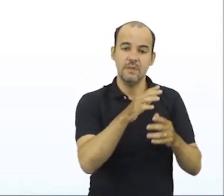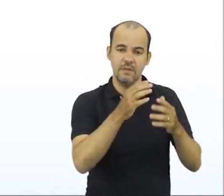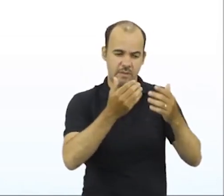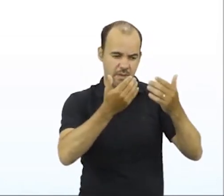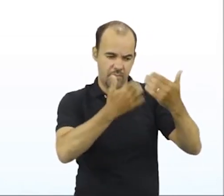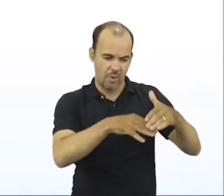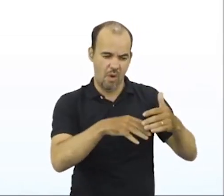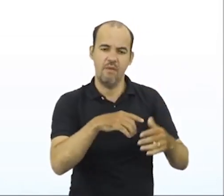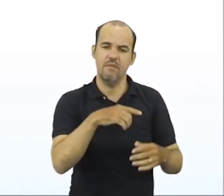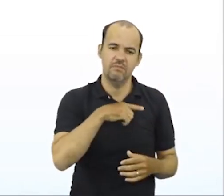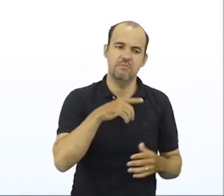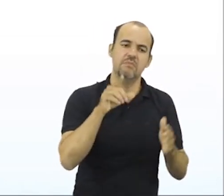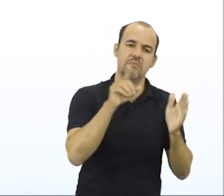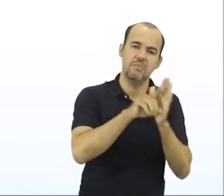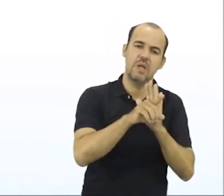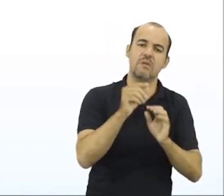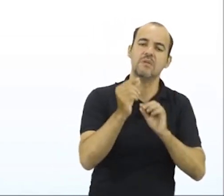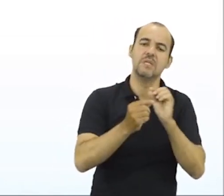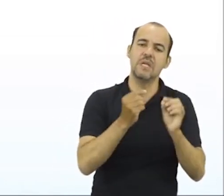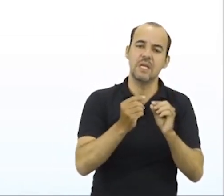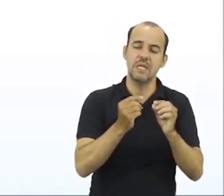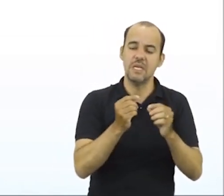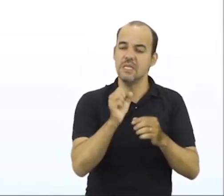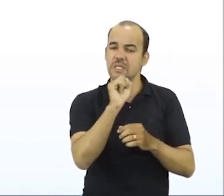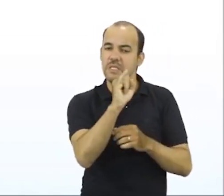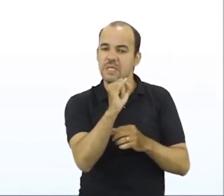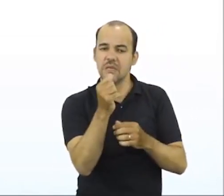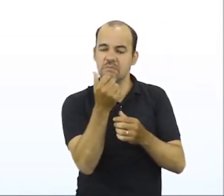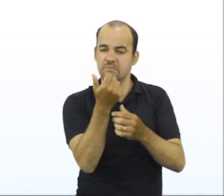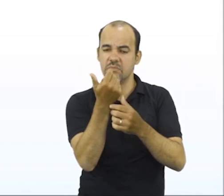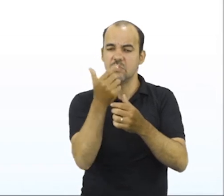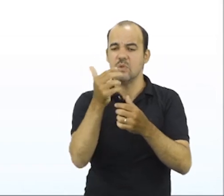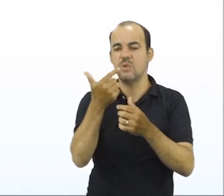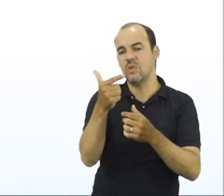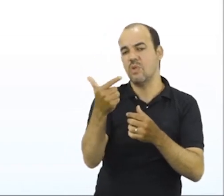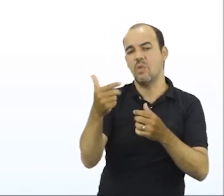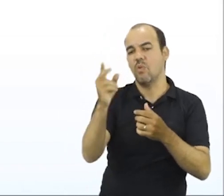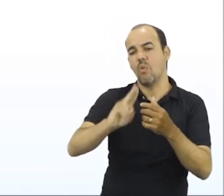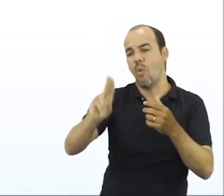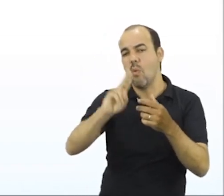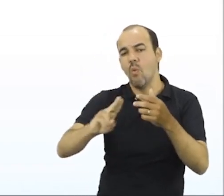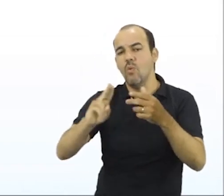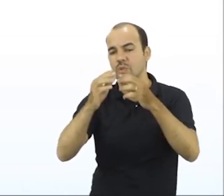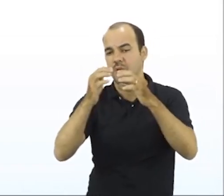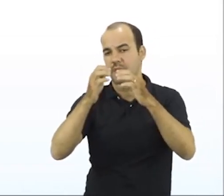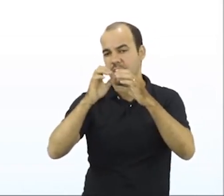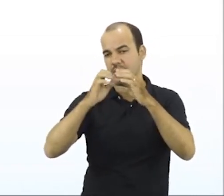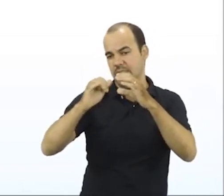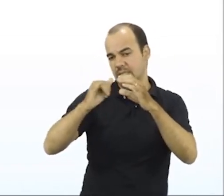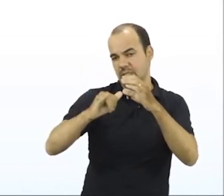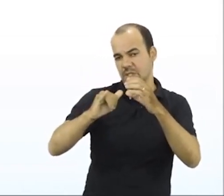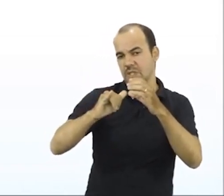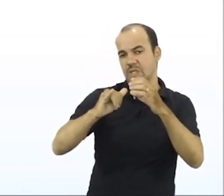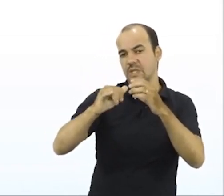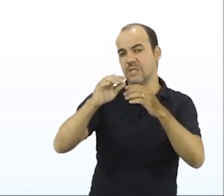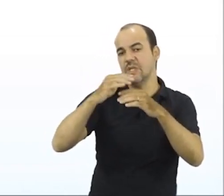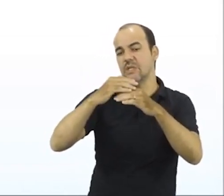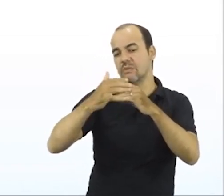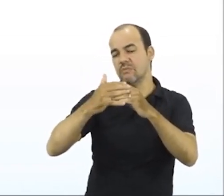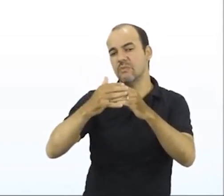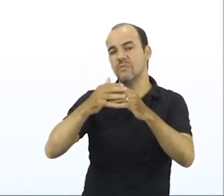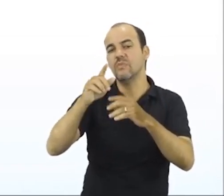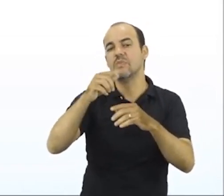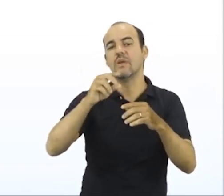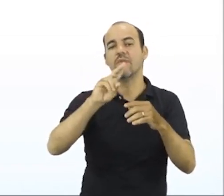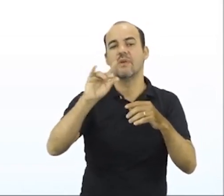não gasta energia, olhe para cá. Se não gasta energia, é porque vai ser a